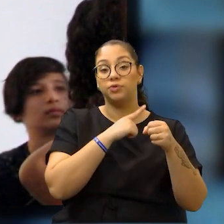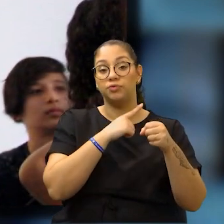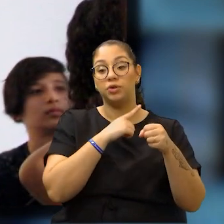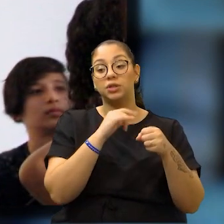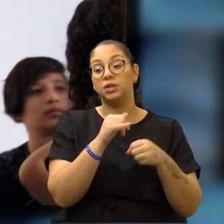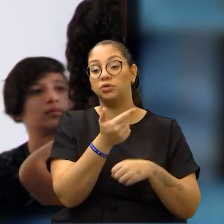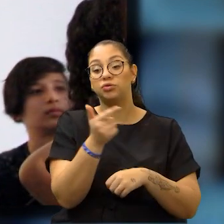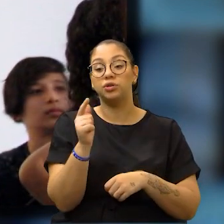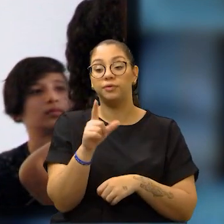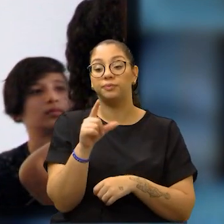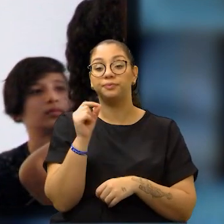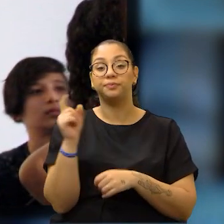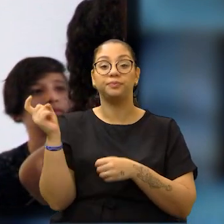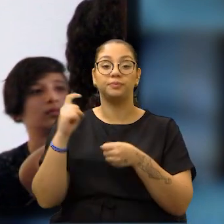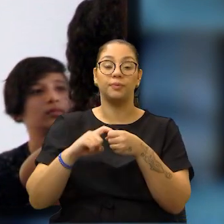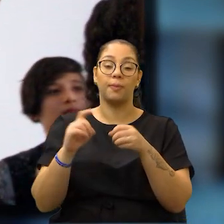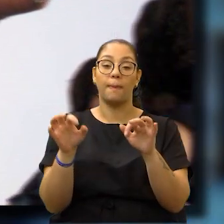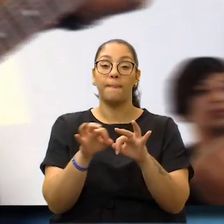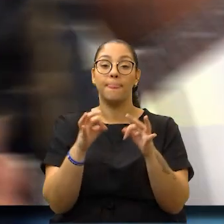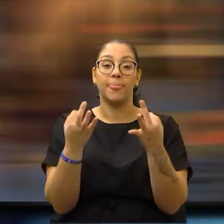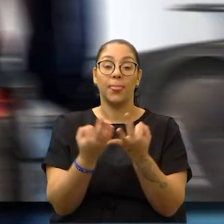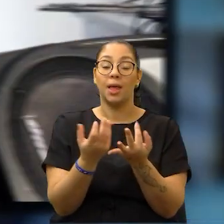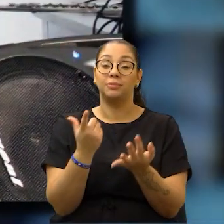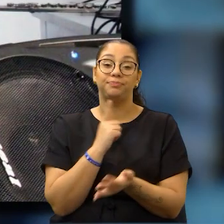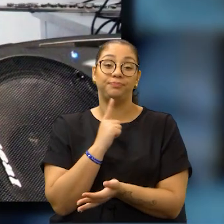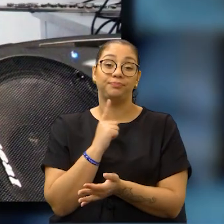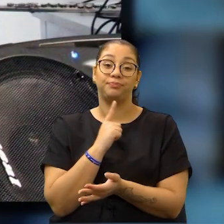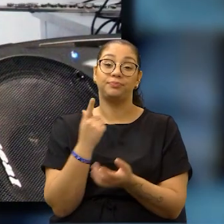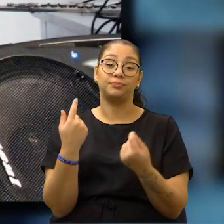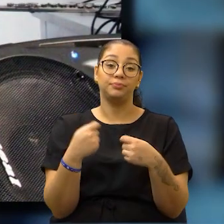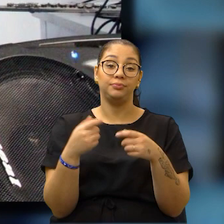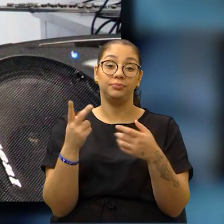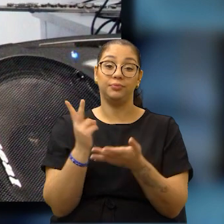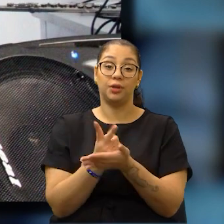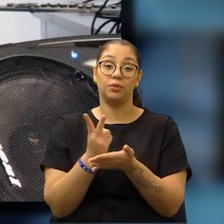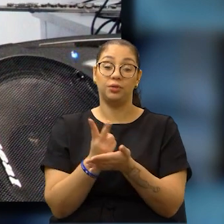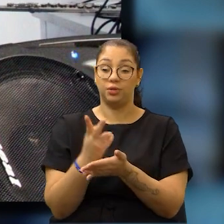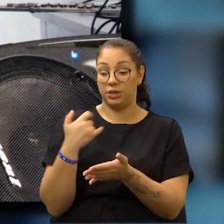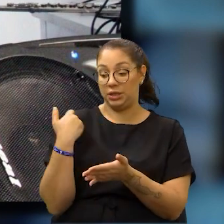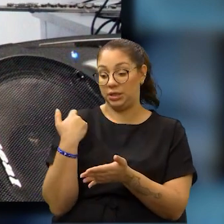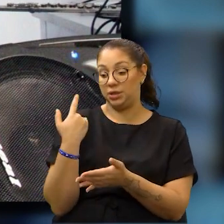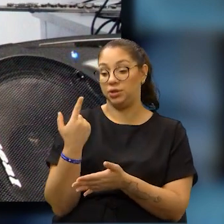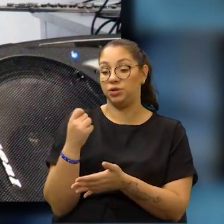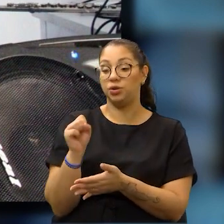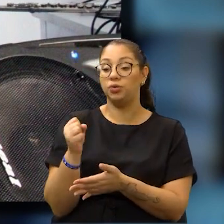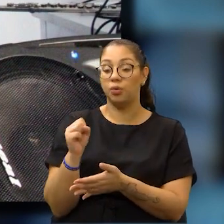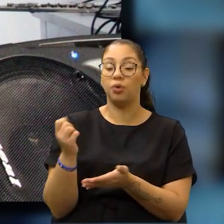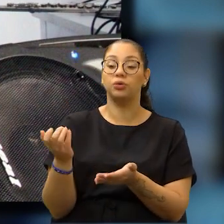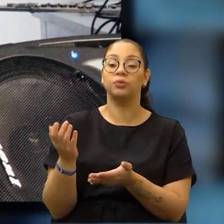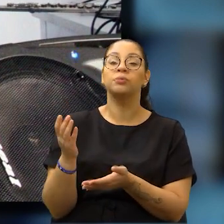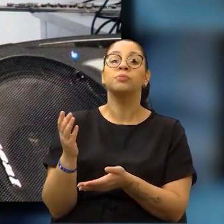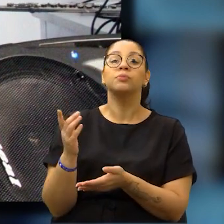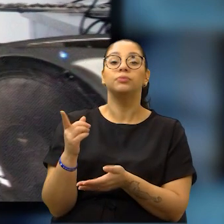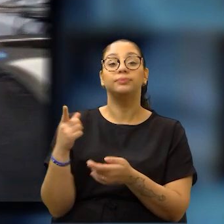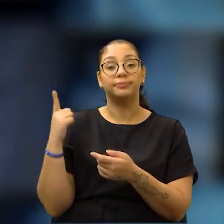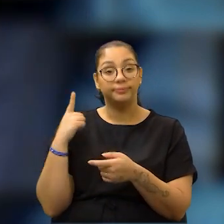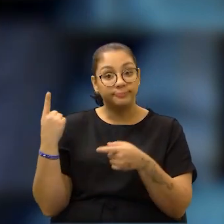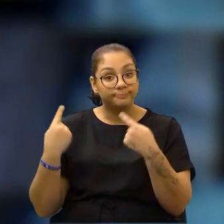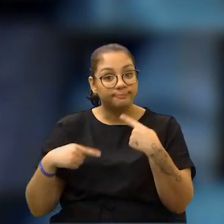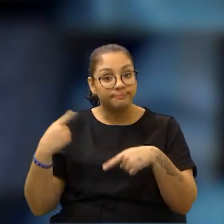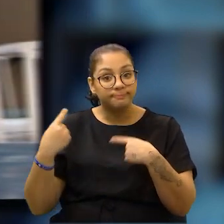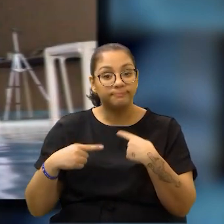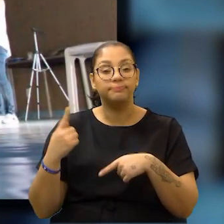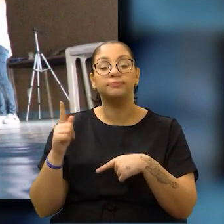não tivessem a possibilidade do retorno familiar, tivessem que se manter ali nessa idade, já com 18 anos.